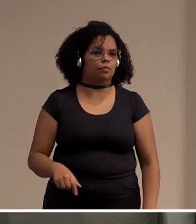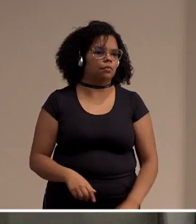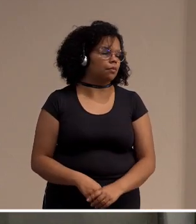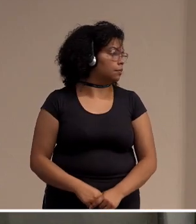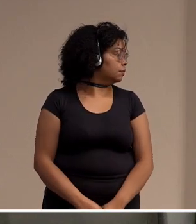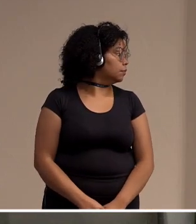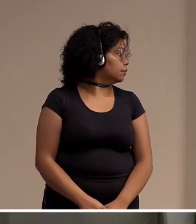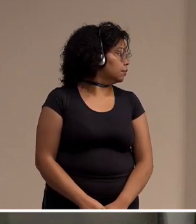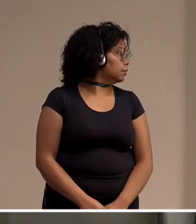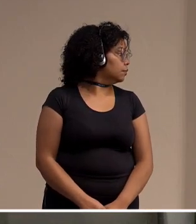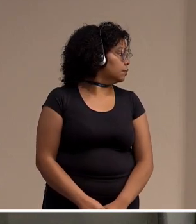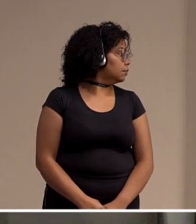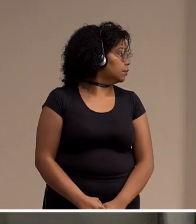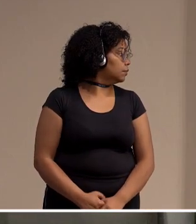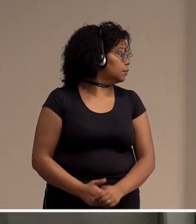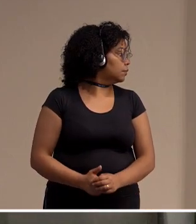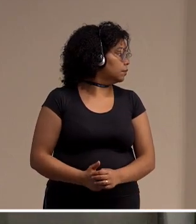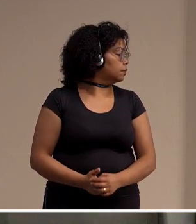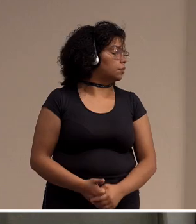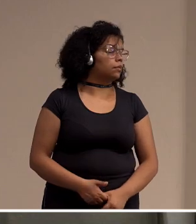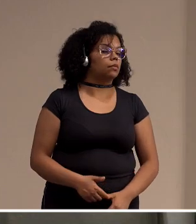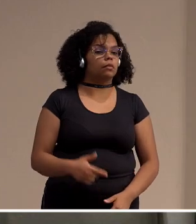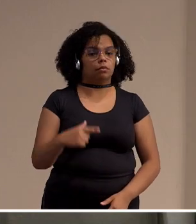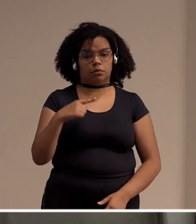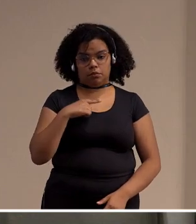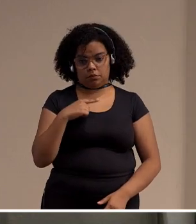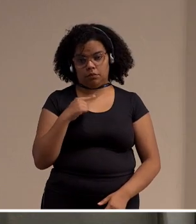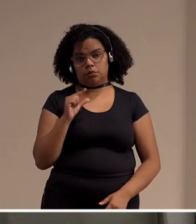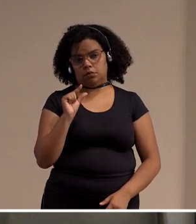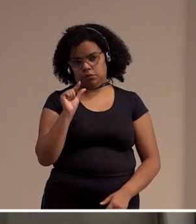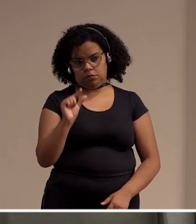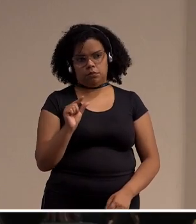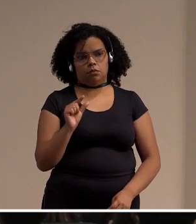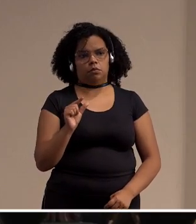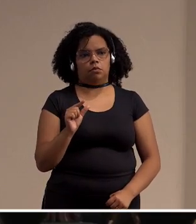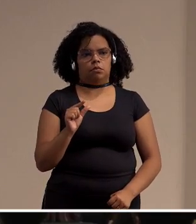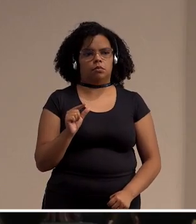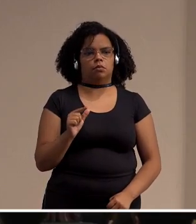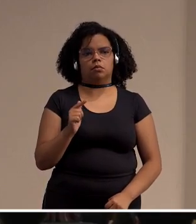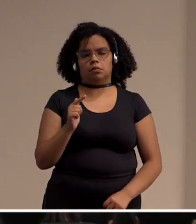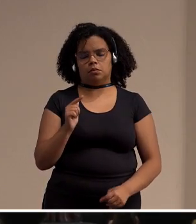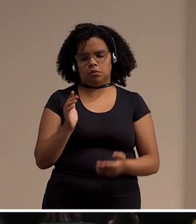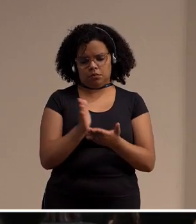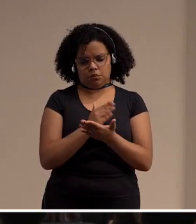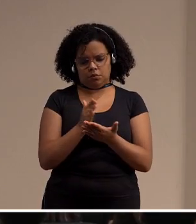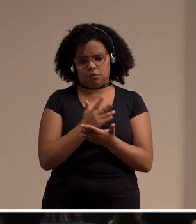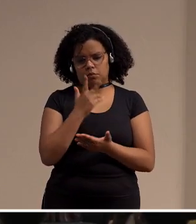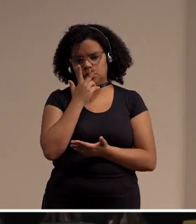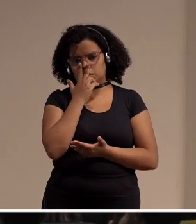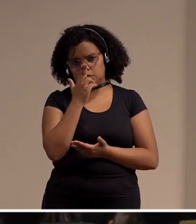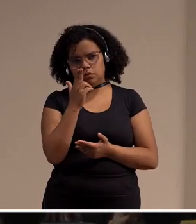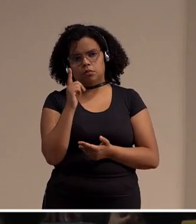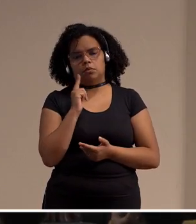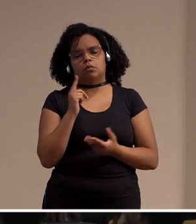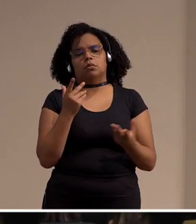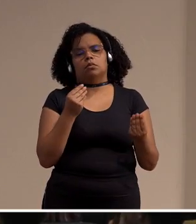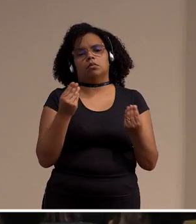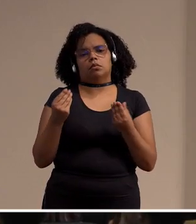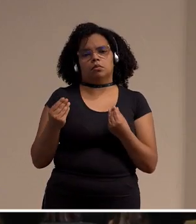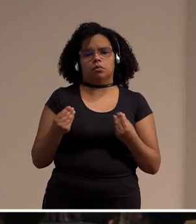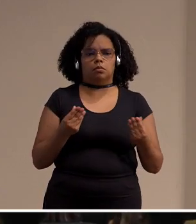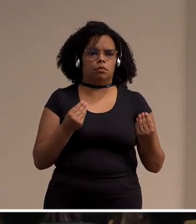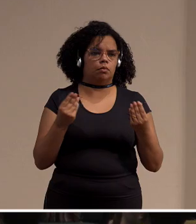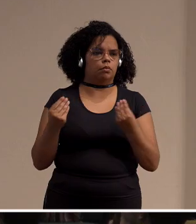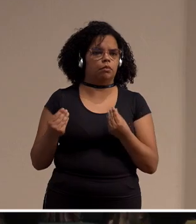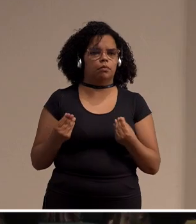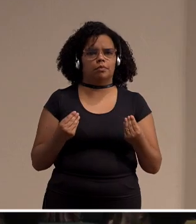Sí, un pouco surge de isso e também é um livro que eu acho que tem muita como hibridez, como muitos